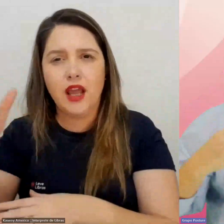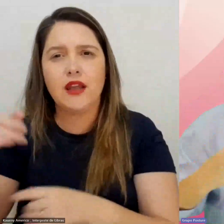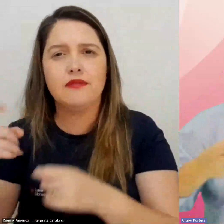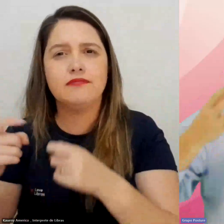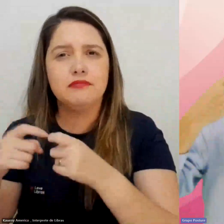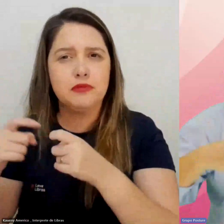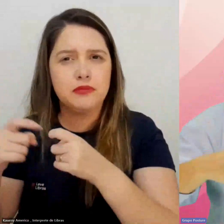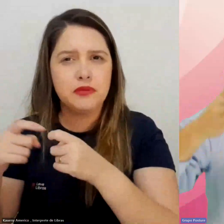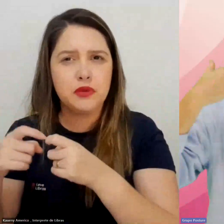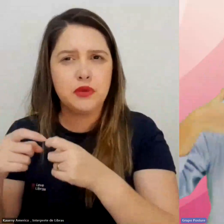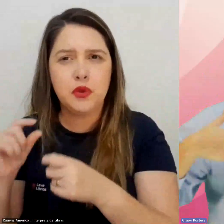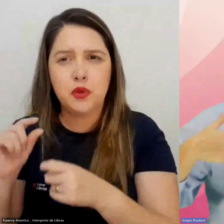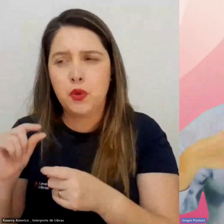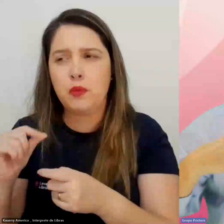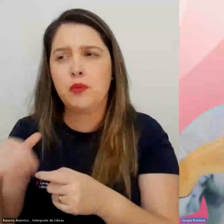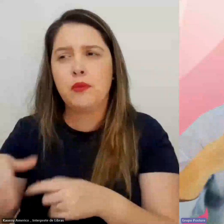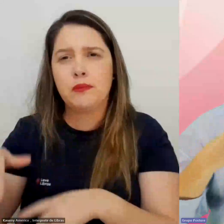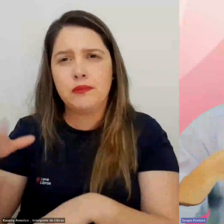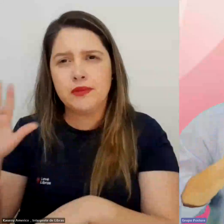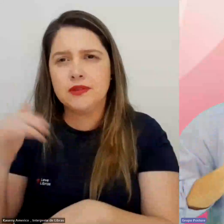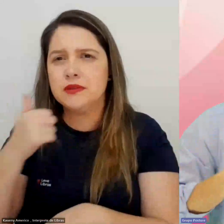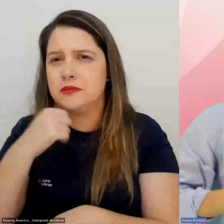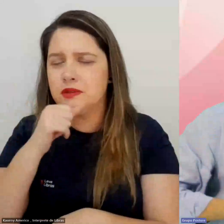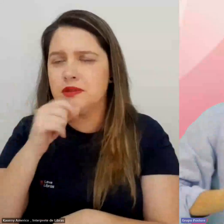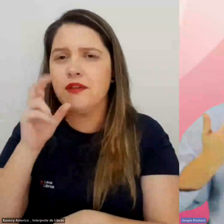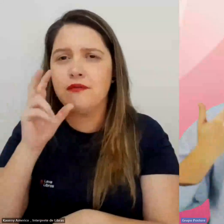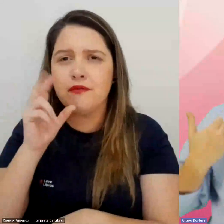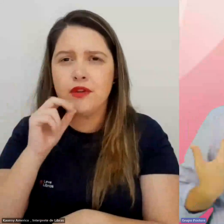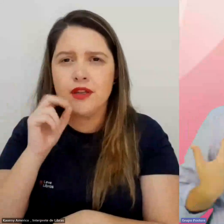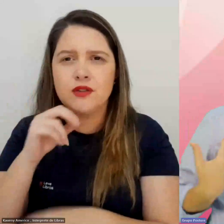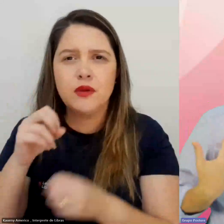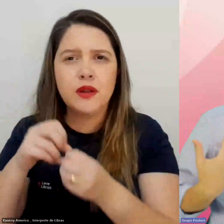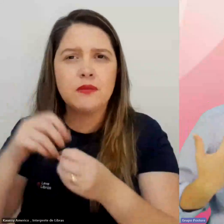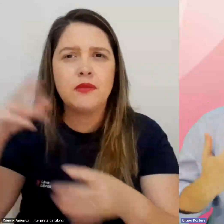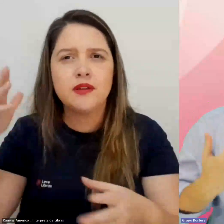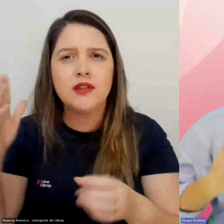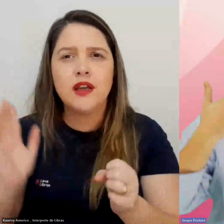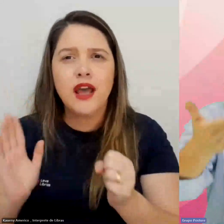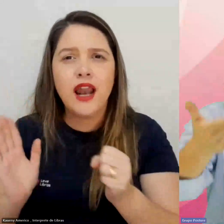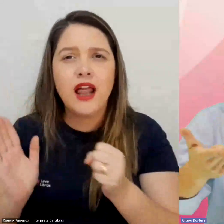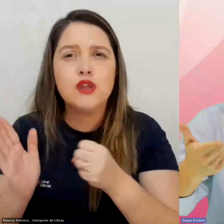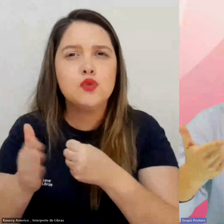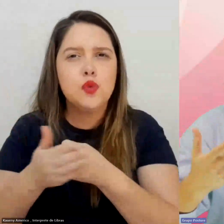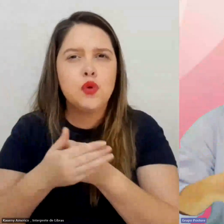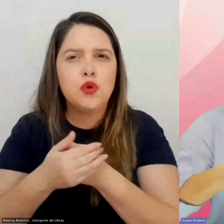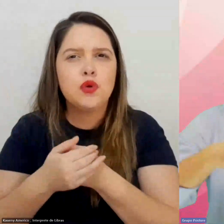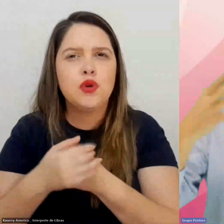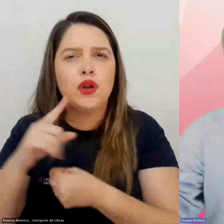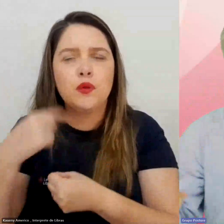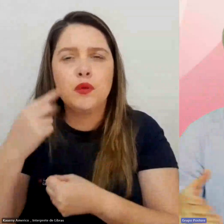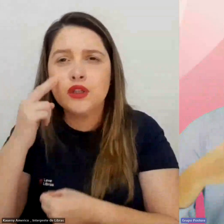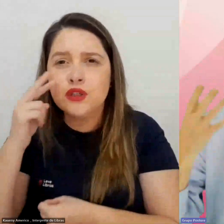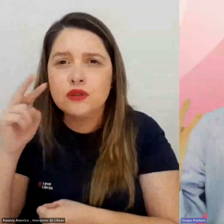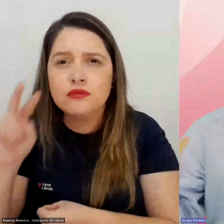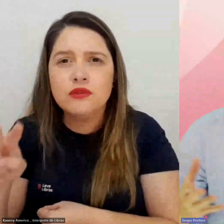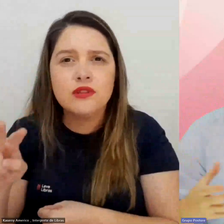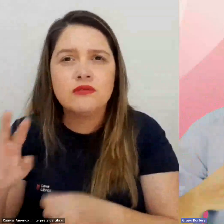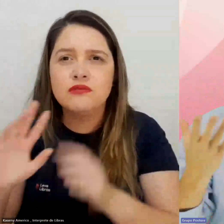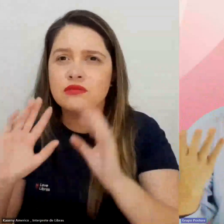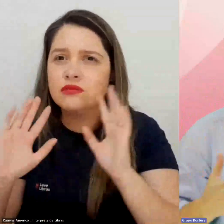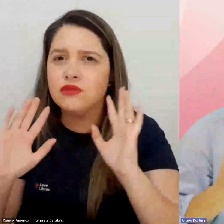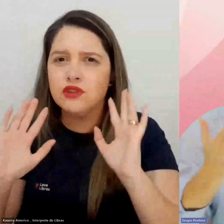mais antiga, nossas mães, nossas avós, quando aparecem, elas guardam, e quando a gente olha, o negócio já está realmente,